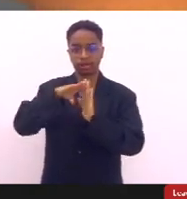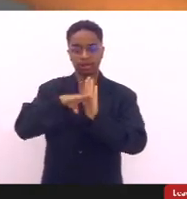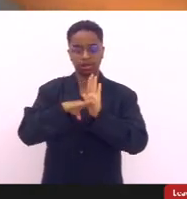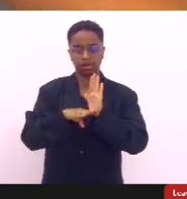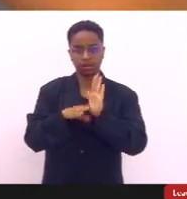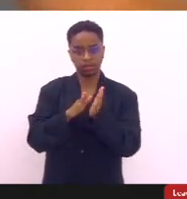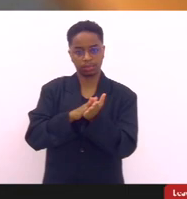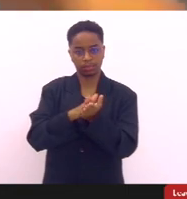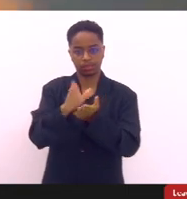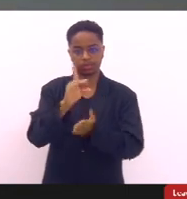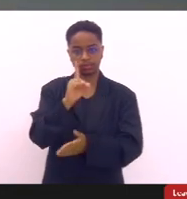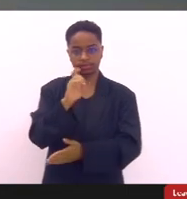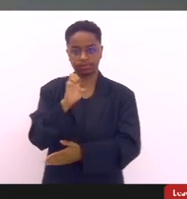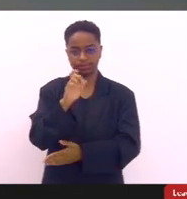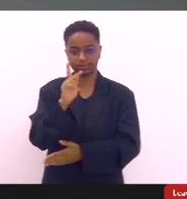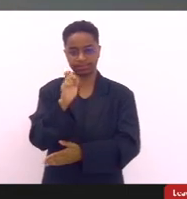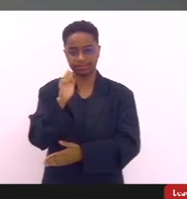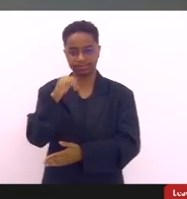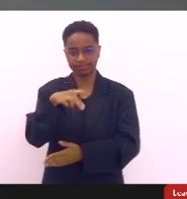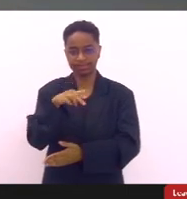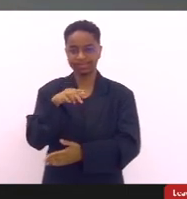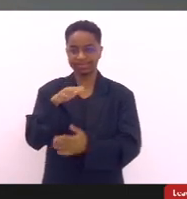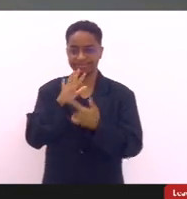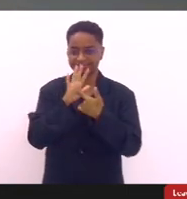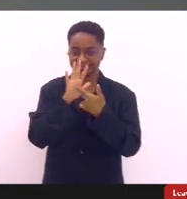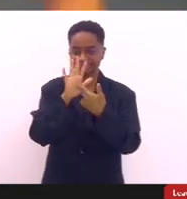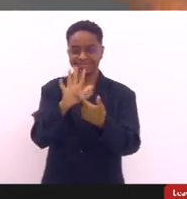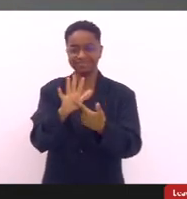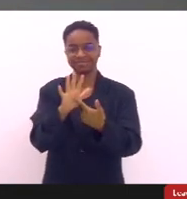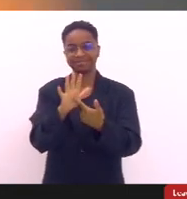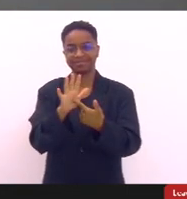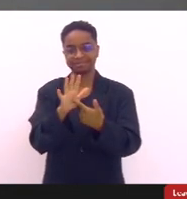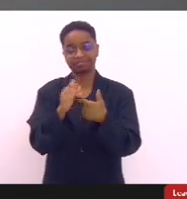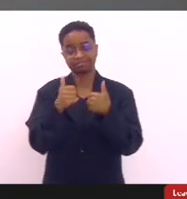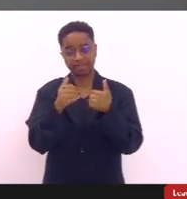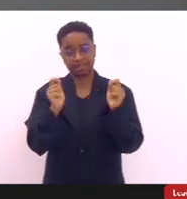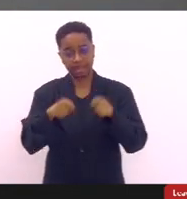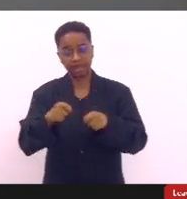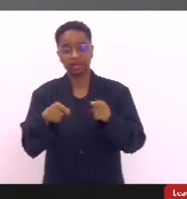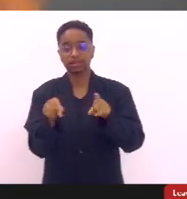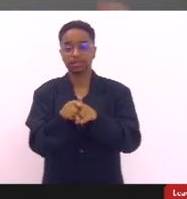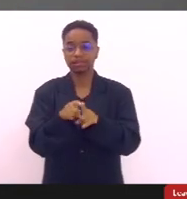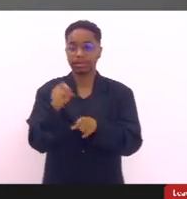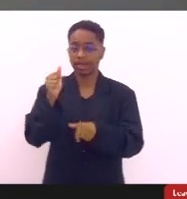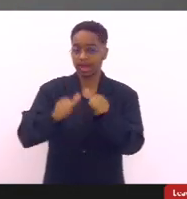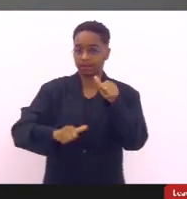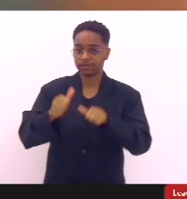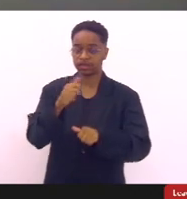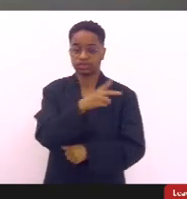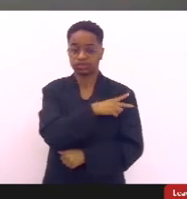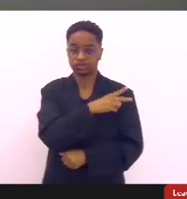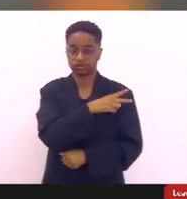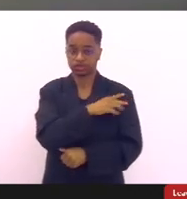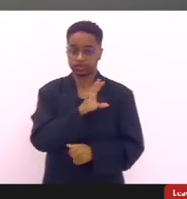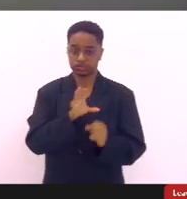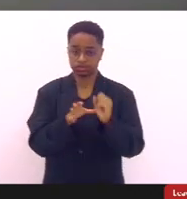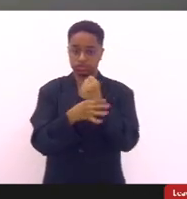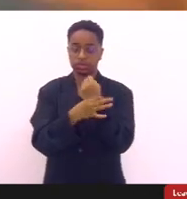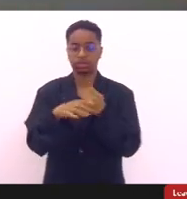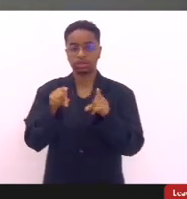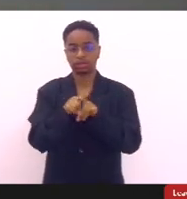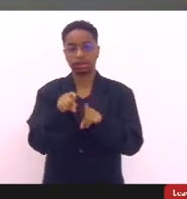pelo DPEM, que nós participamos, mostrou que eram exequíveis, inclusive com avaliação de chefe de segurança, inclusive do estado